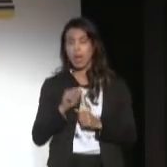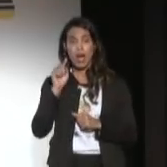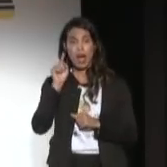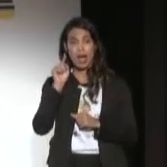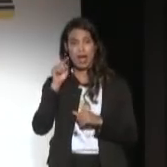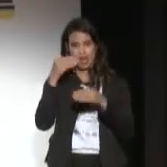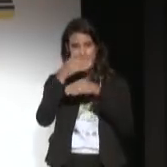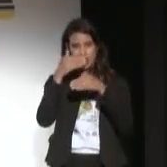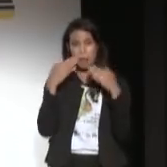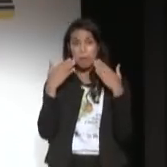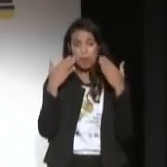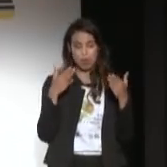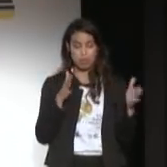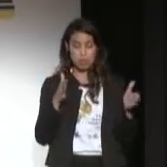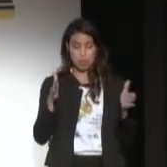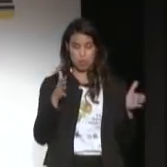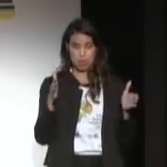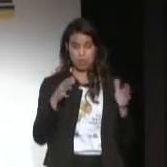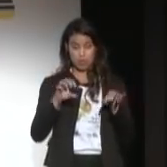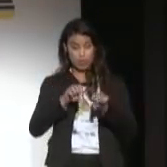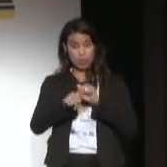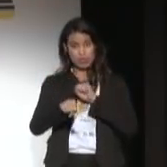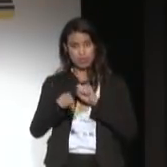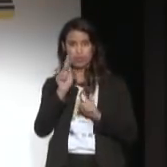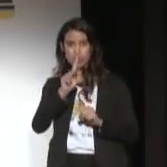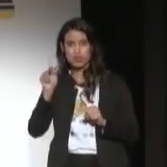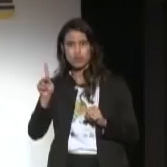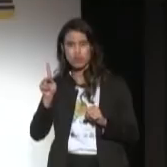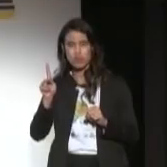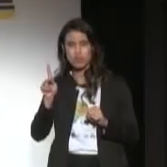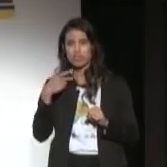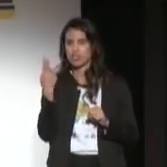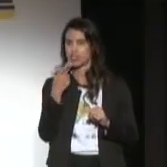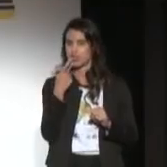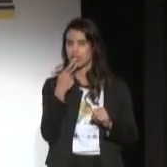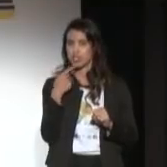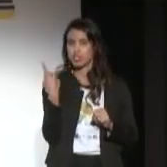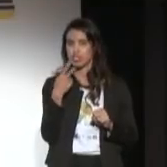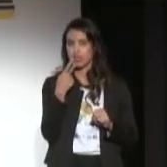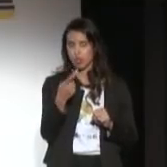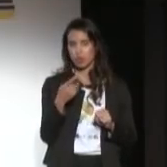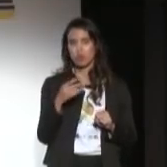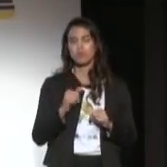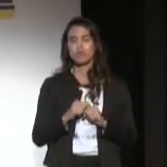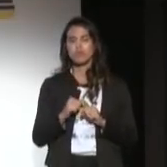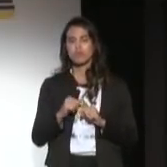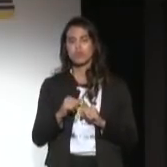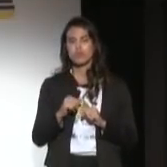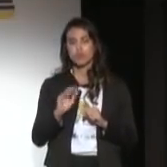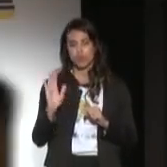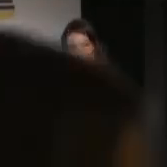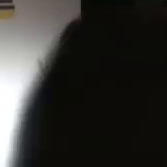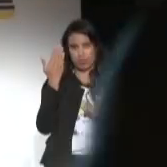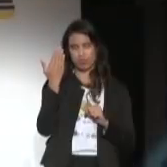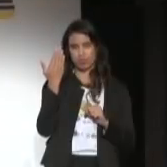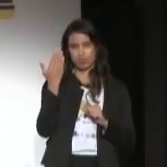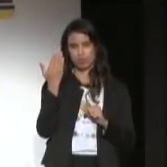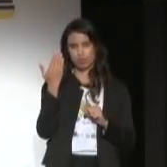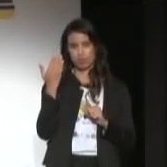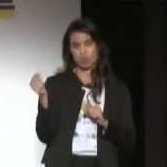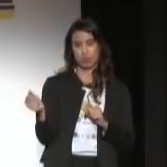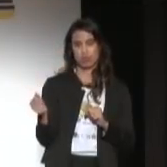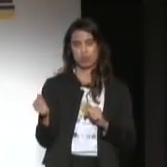momento de formação de professores, no qual nós estávamos discutindo a temática do fake news. Tá? Então, é a temática prevista